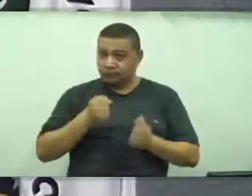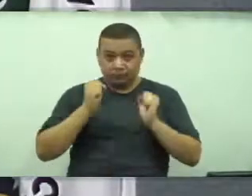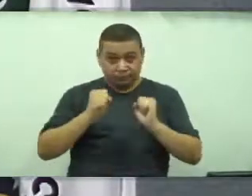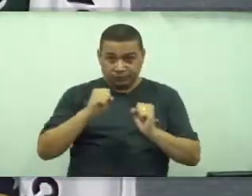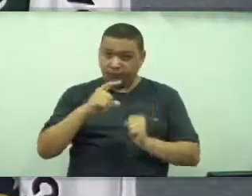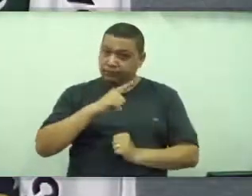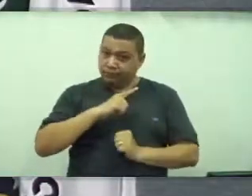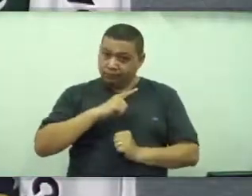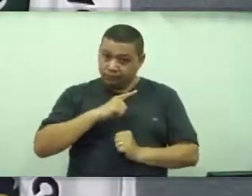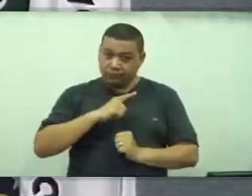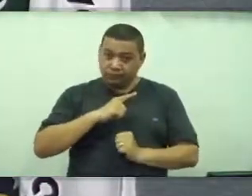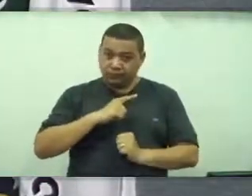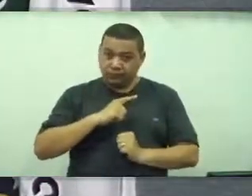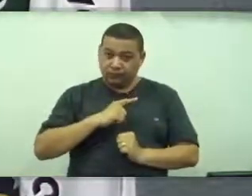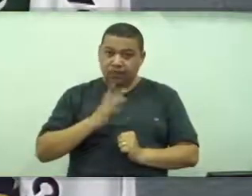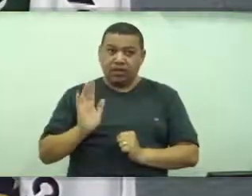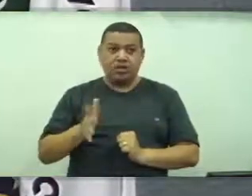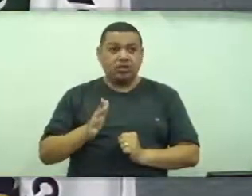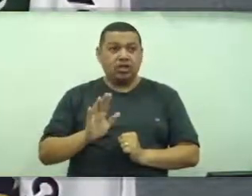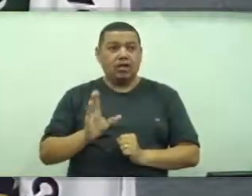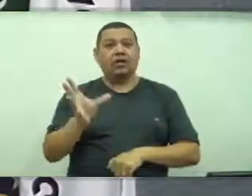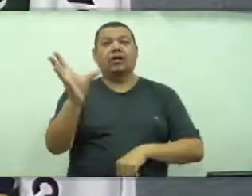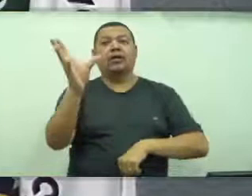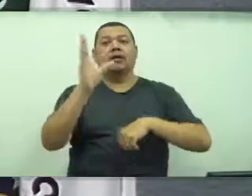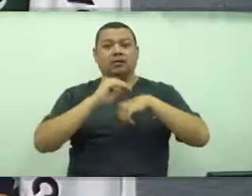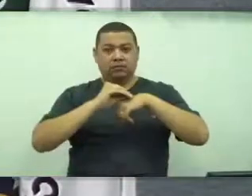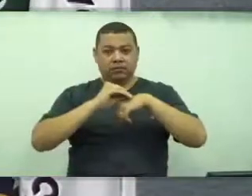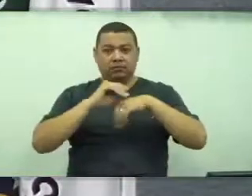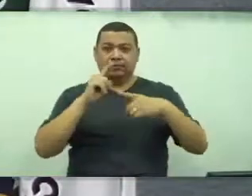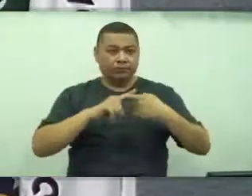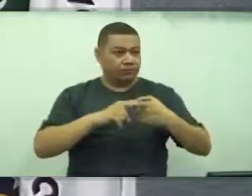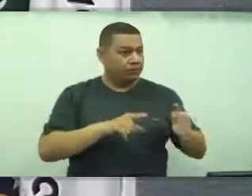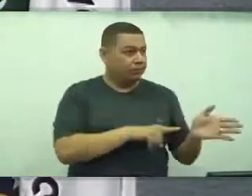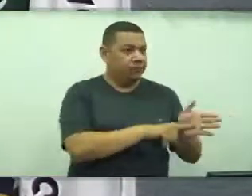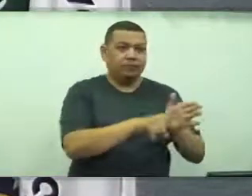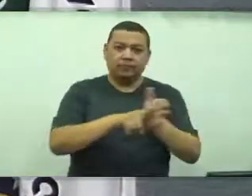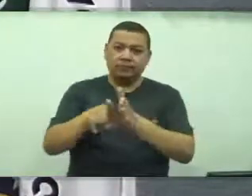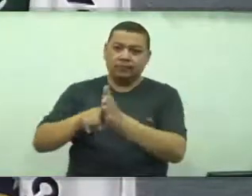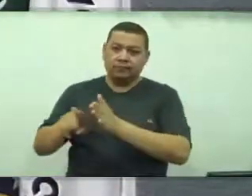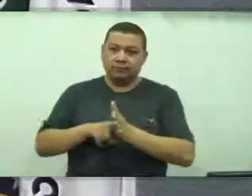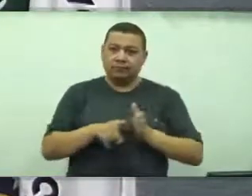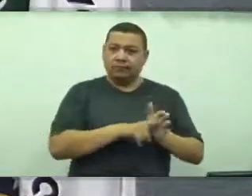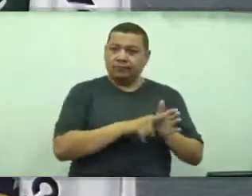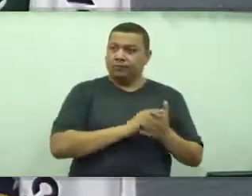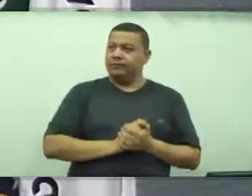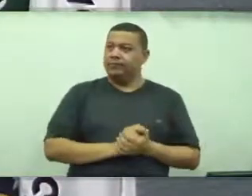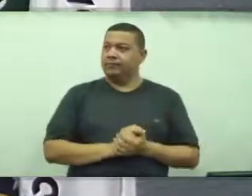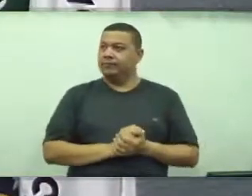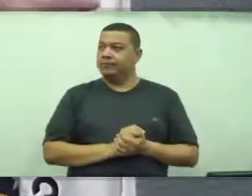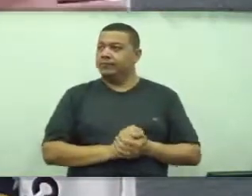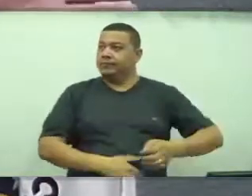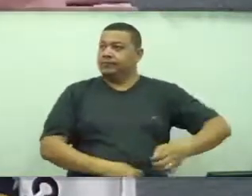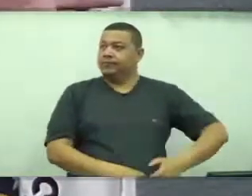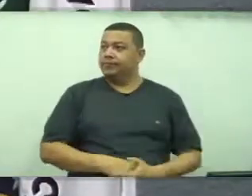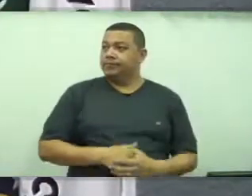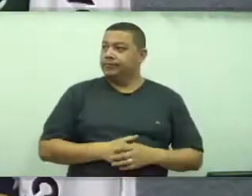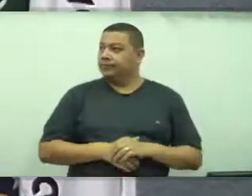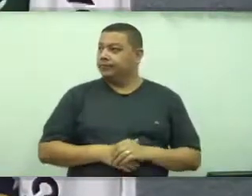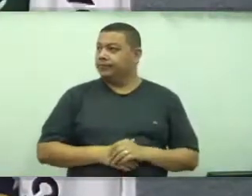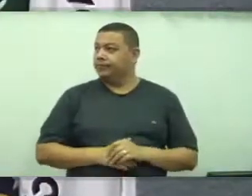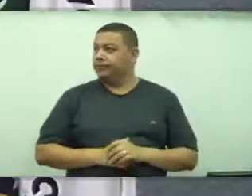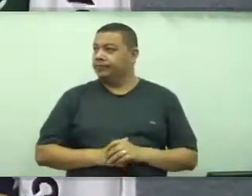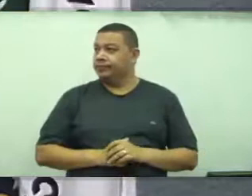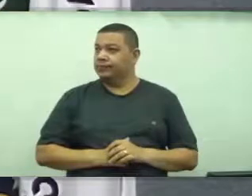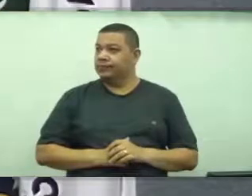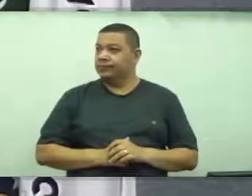munido de alguma informação para poder fazer algum questionamento nessa data que antecede. Isso é, né,